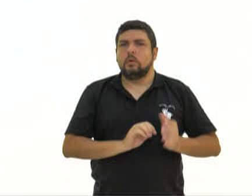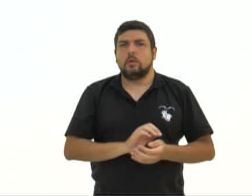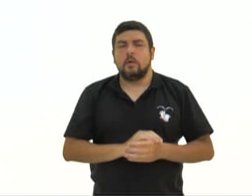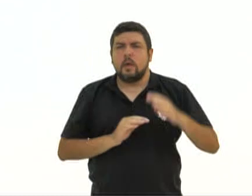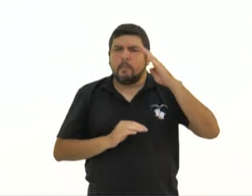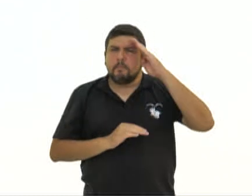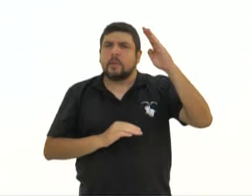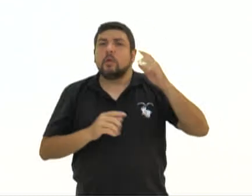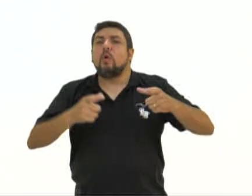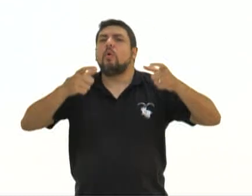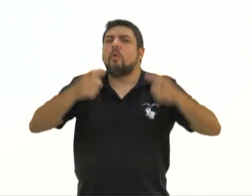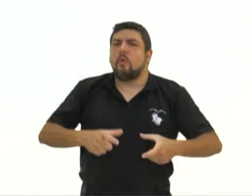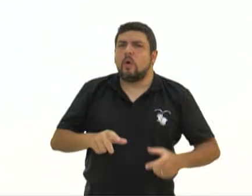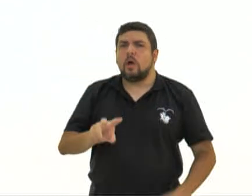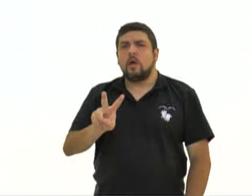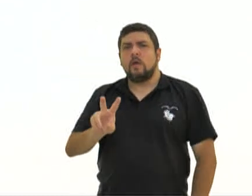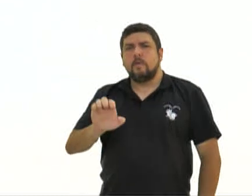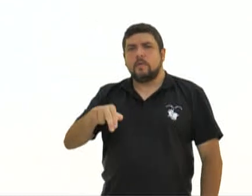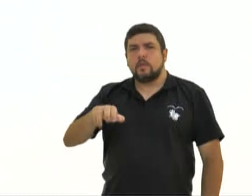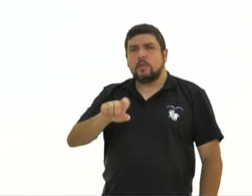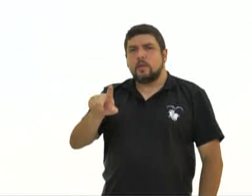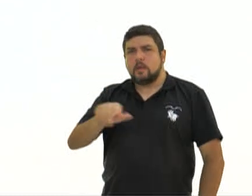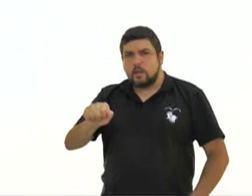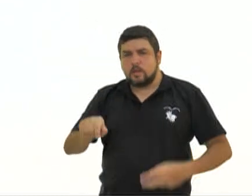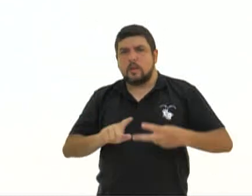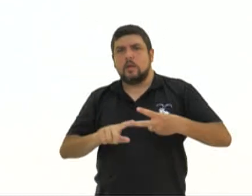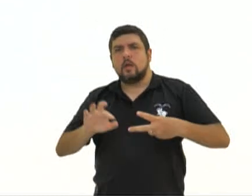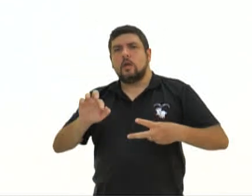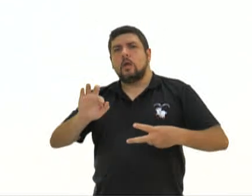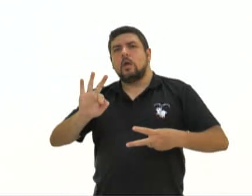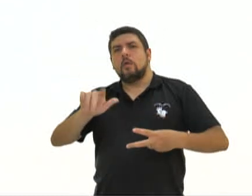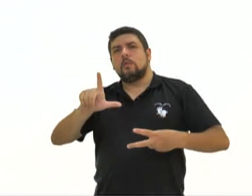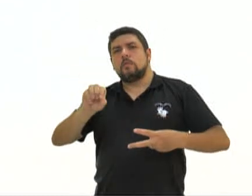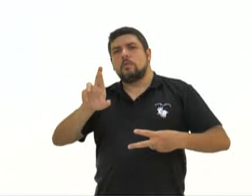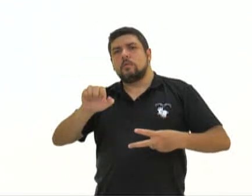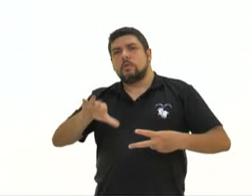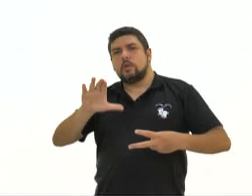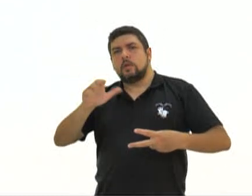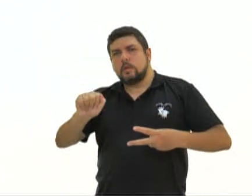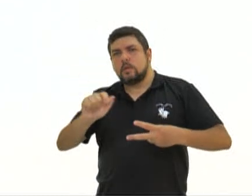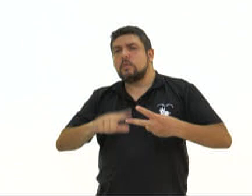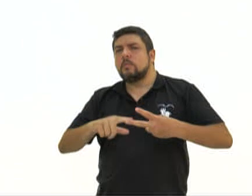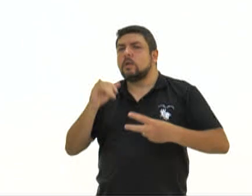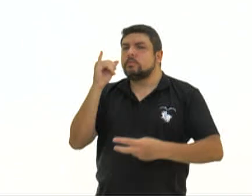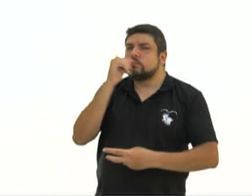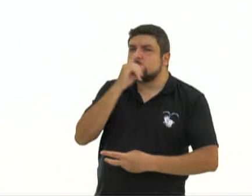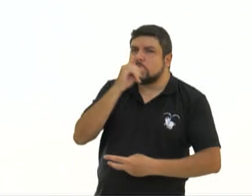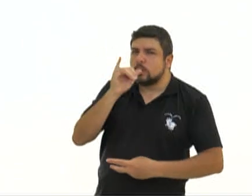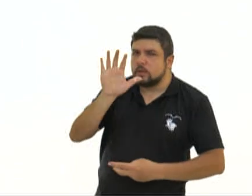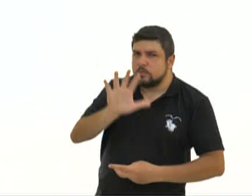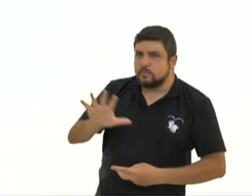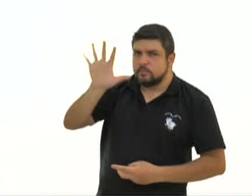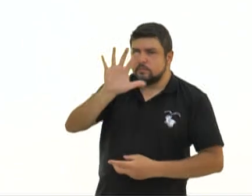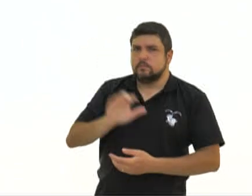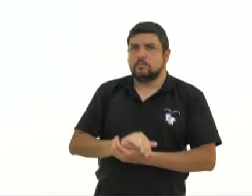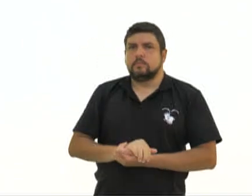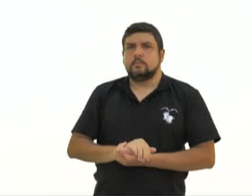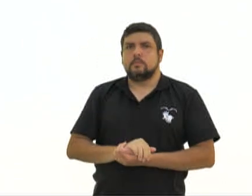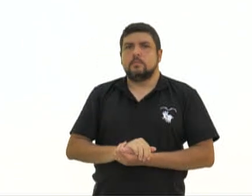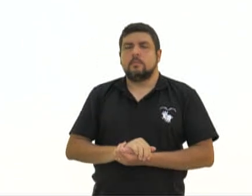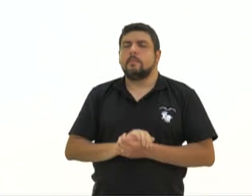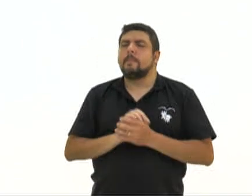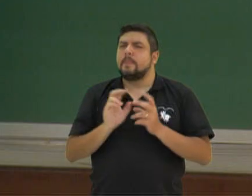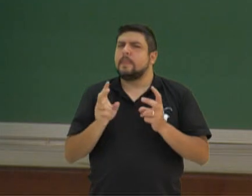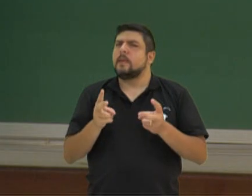região de Veneza e de Florença, que pertencem à Península Itálica, ali na região da Itália. E veja